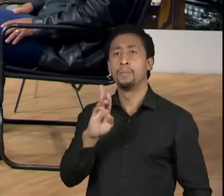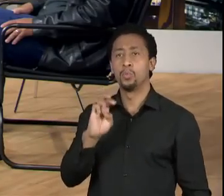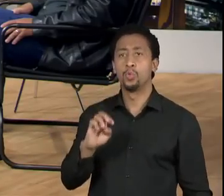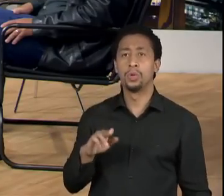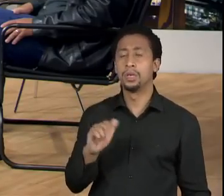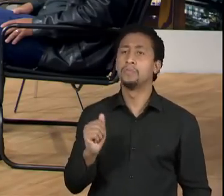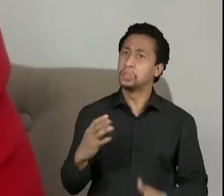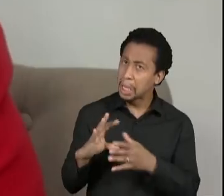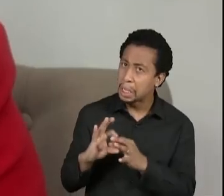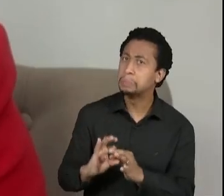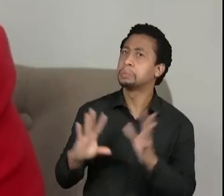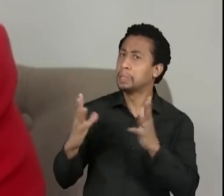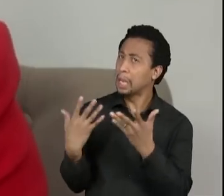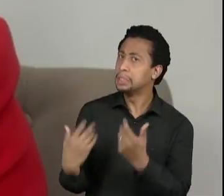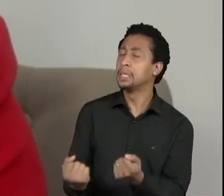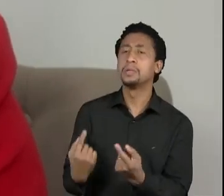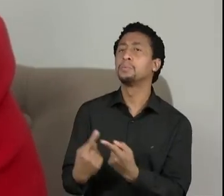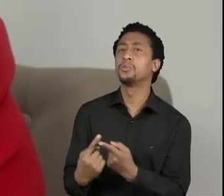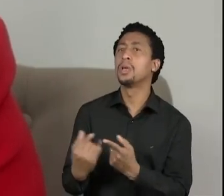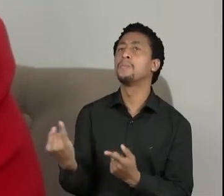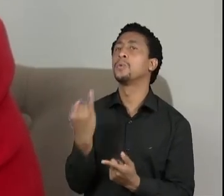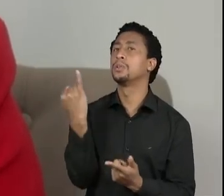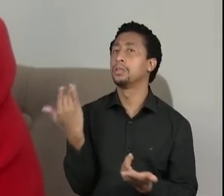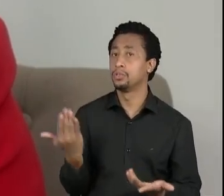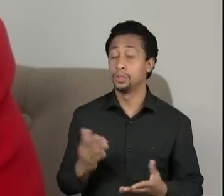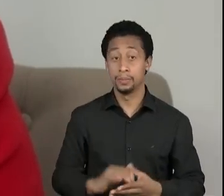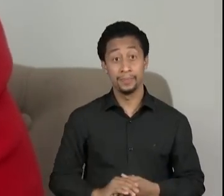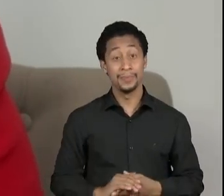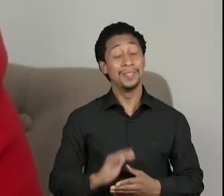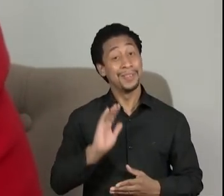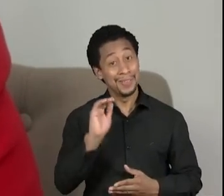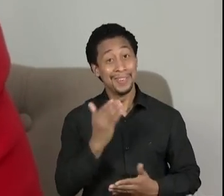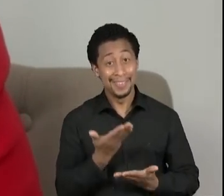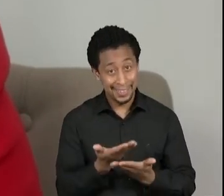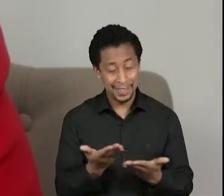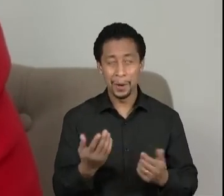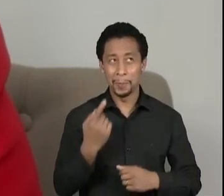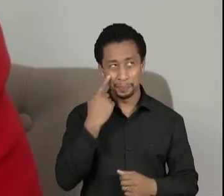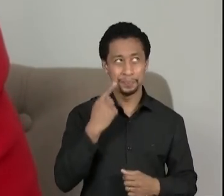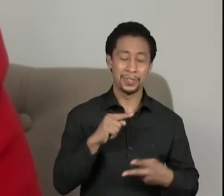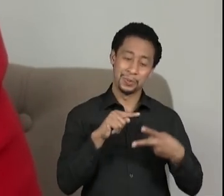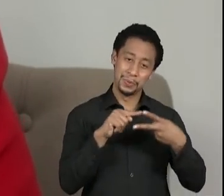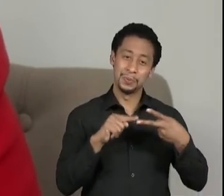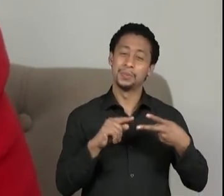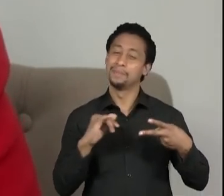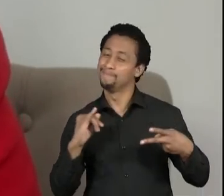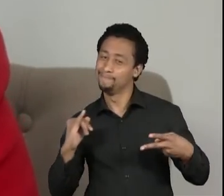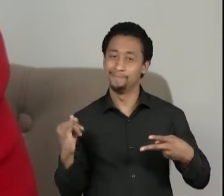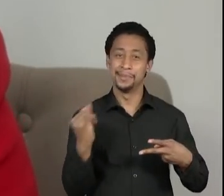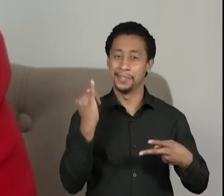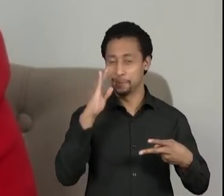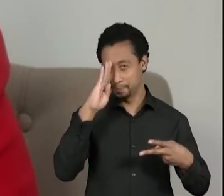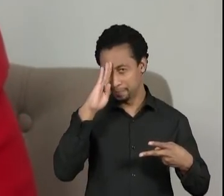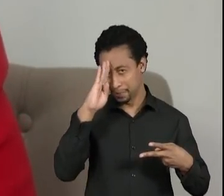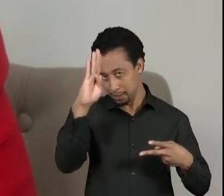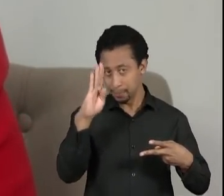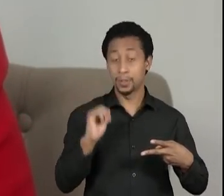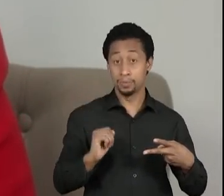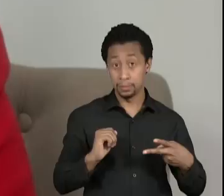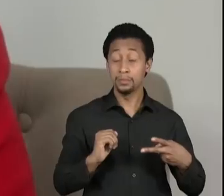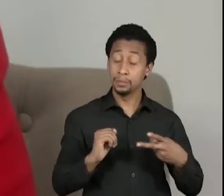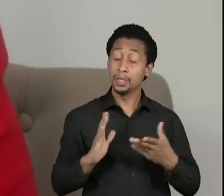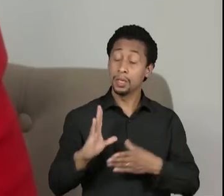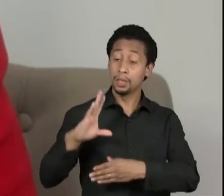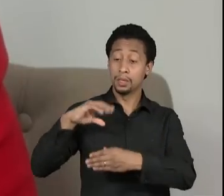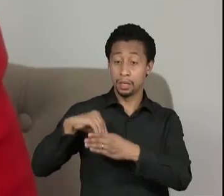é importante? Olá. Bom, 2 pontos eu acho que seriam os principais, né, sobre essa prática,